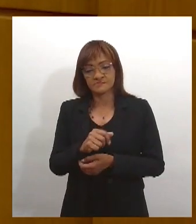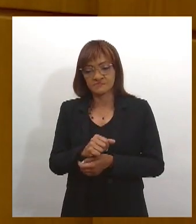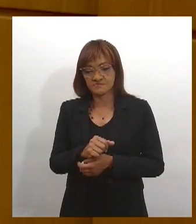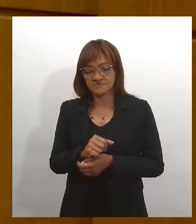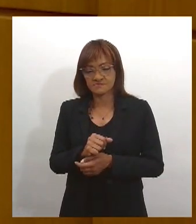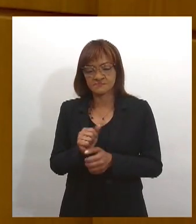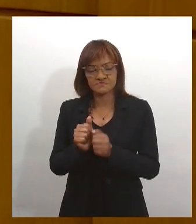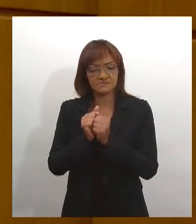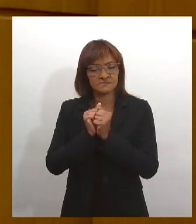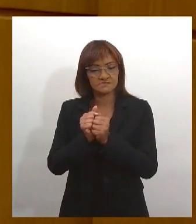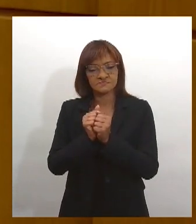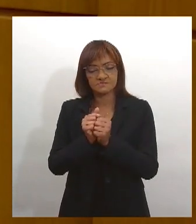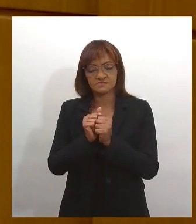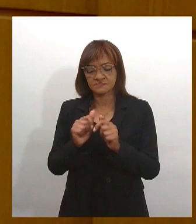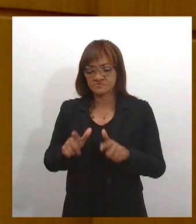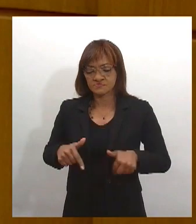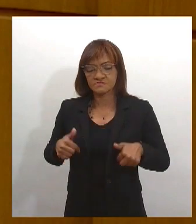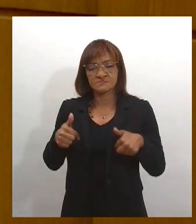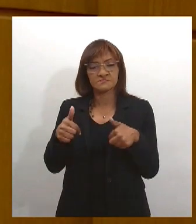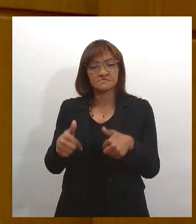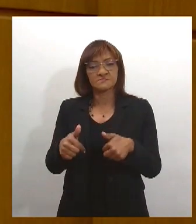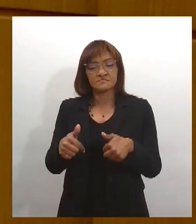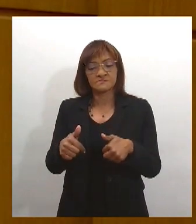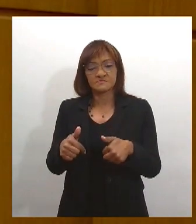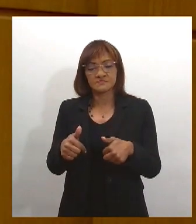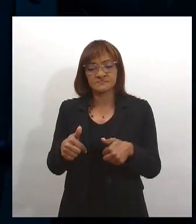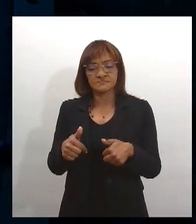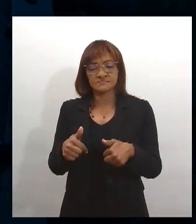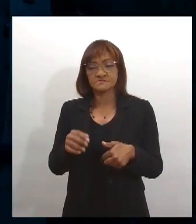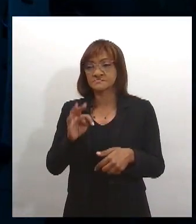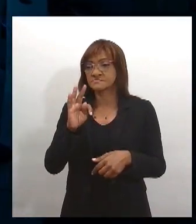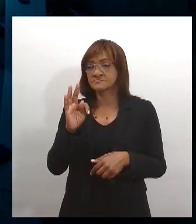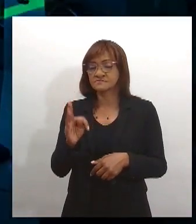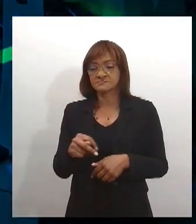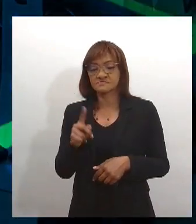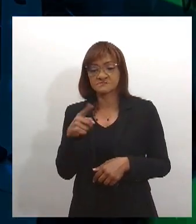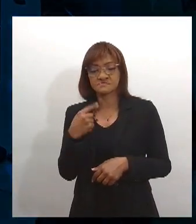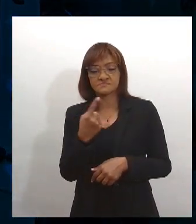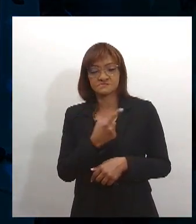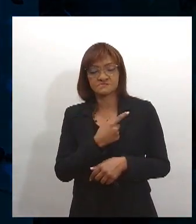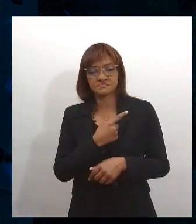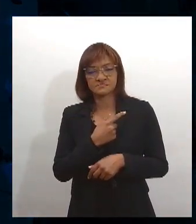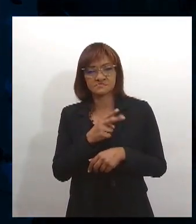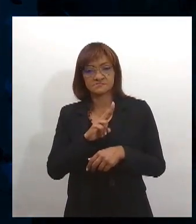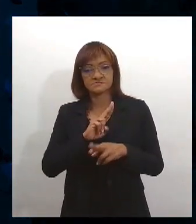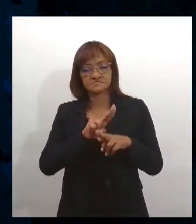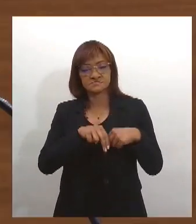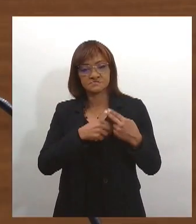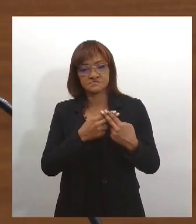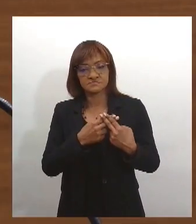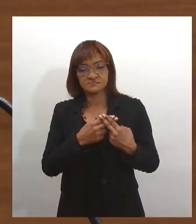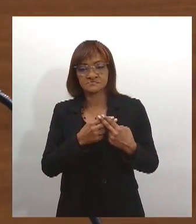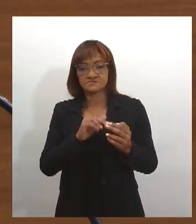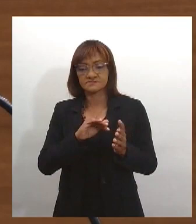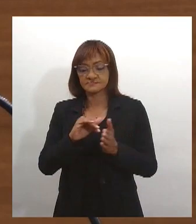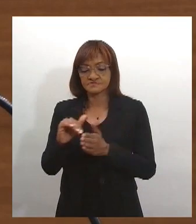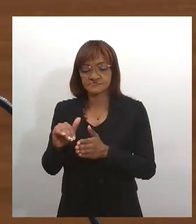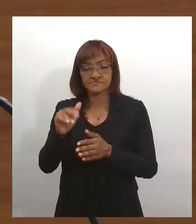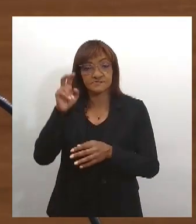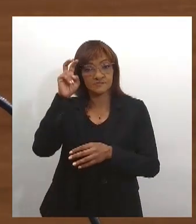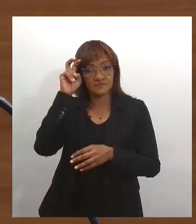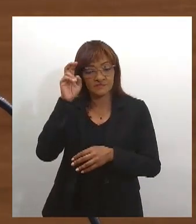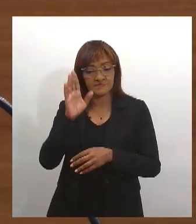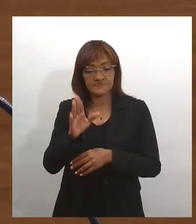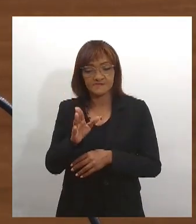de luta. Toda a mandata está em luto. Quinta-feira. A deputada Linda